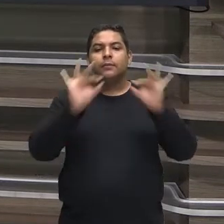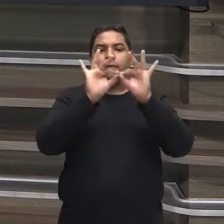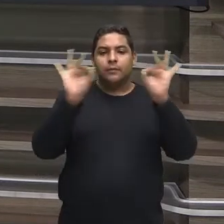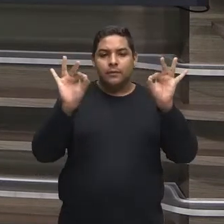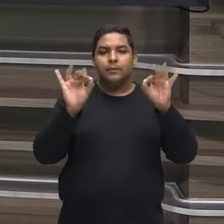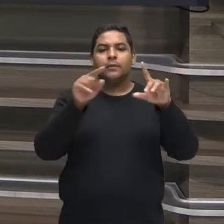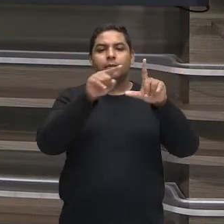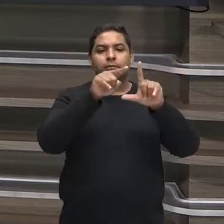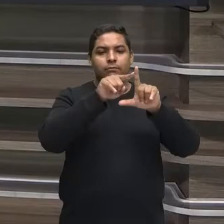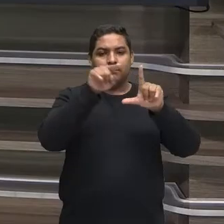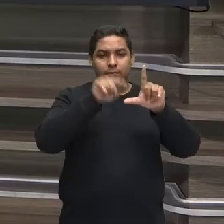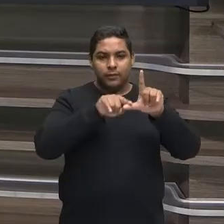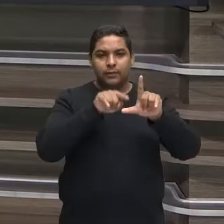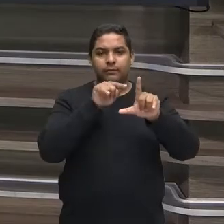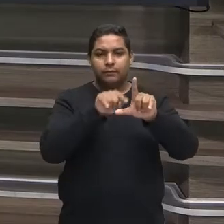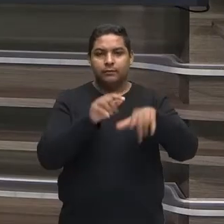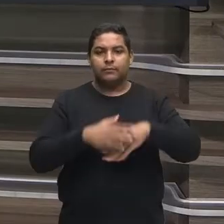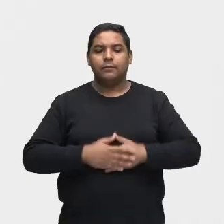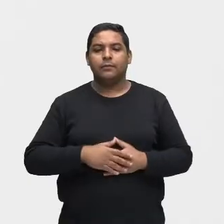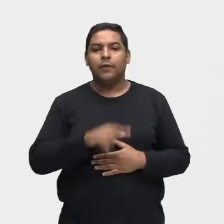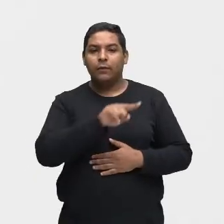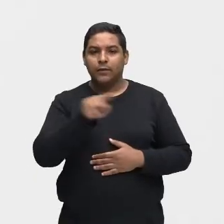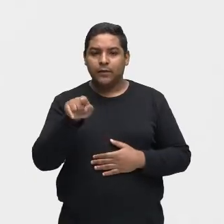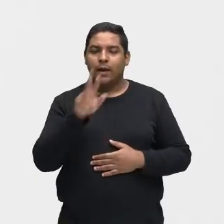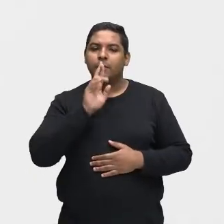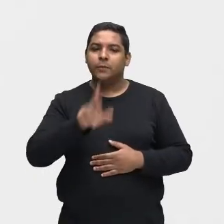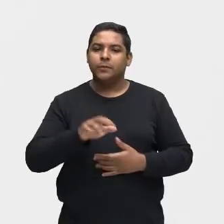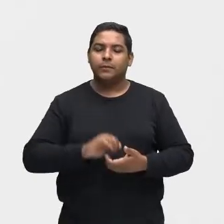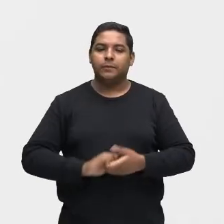aí. Agora é com você. Vai!